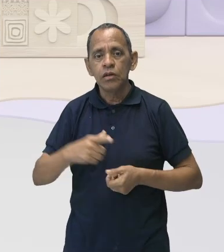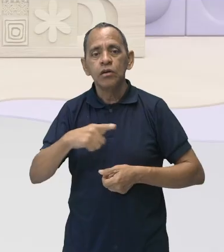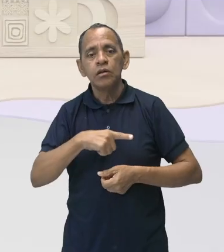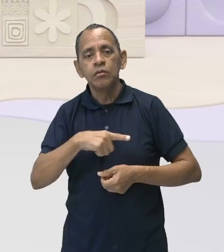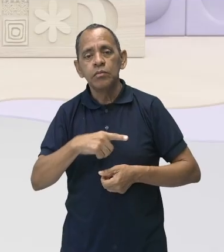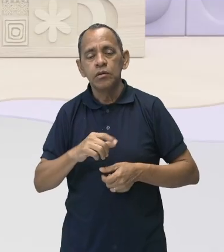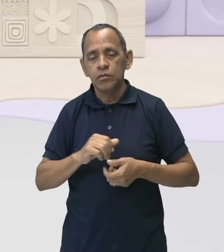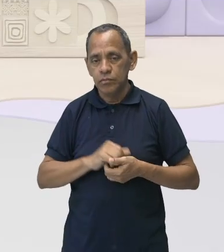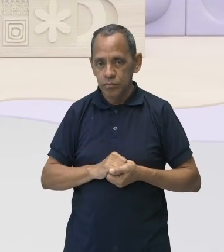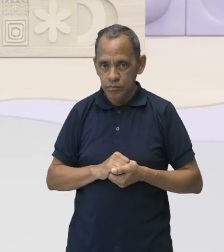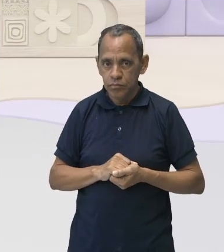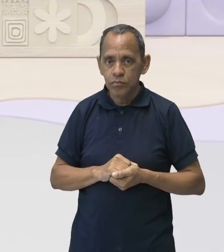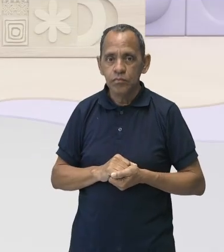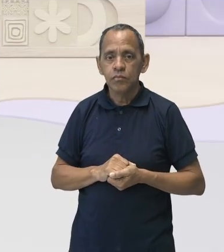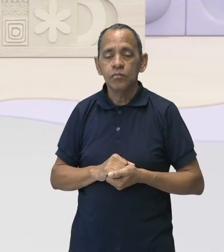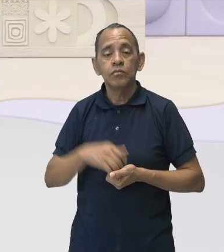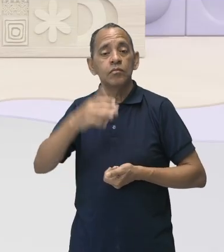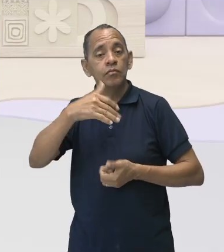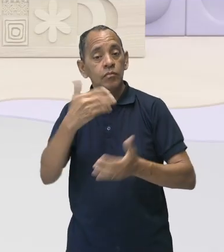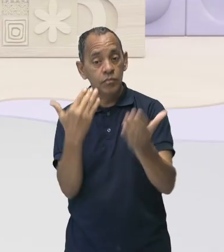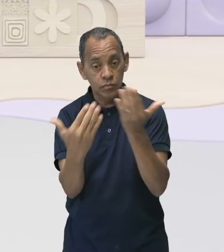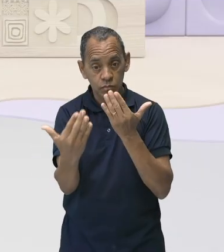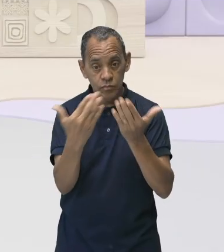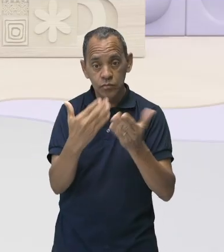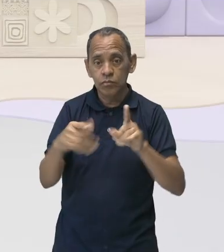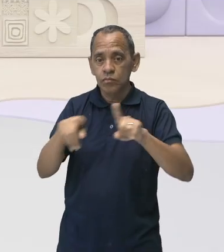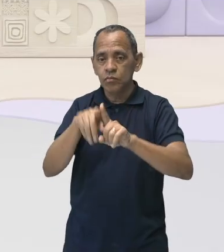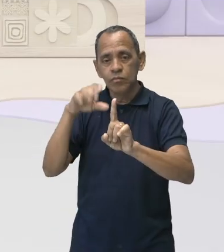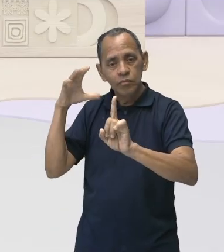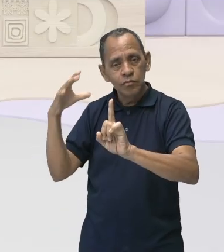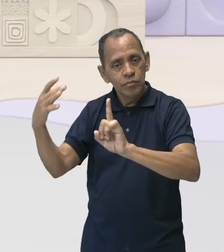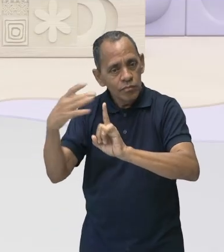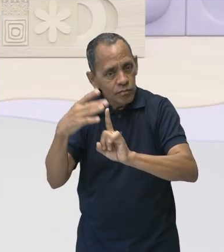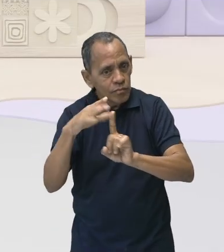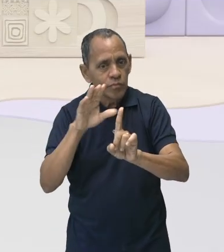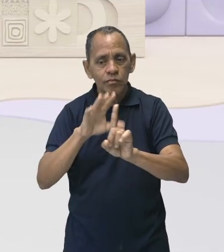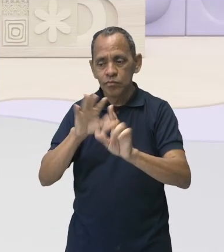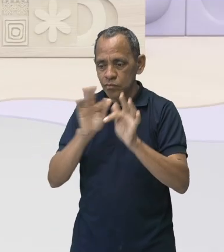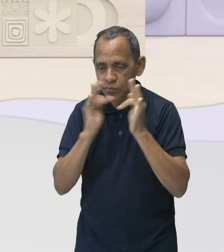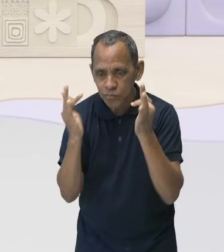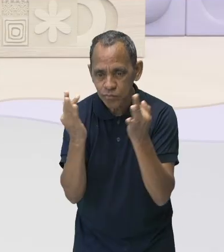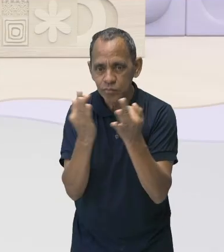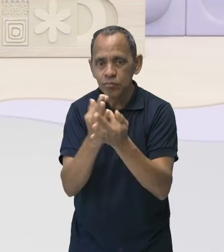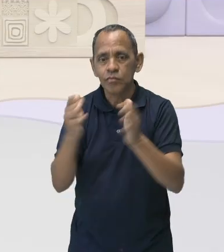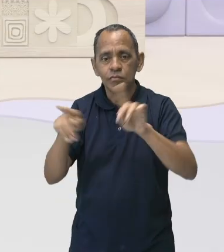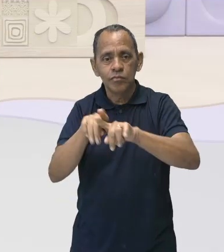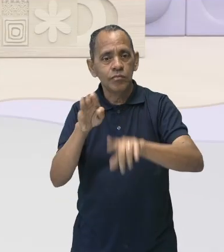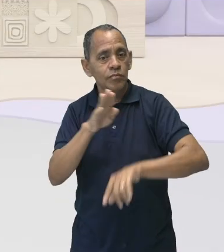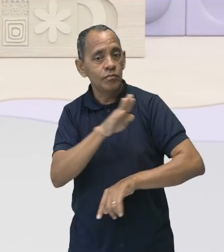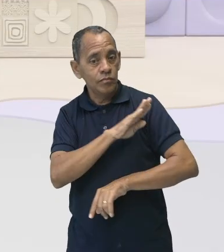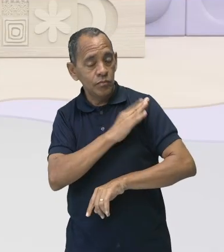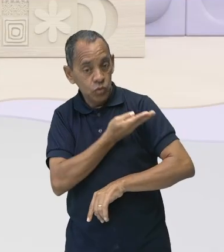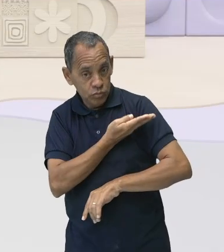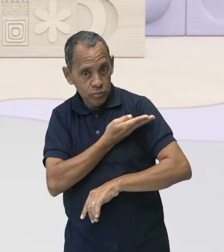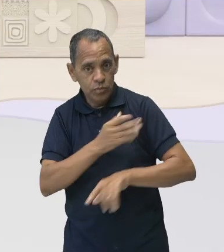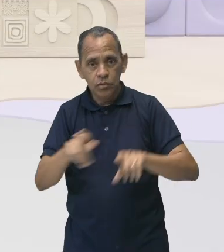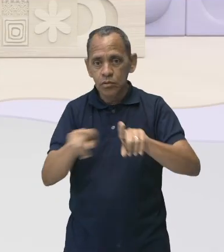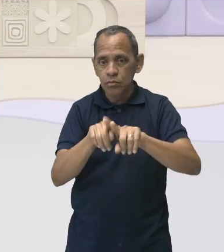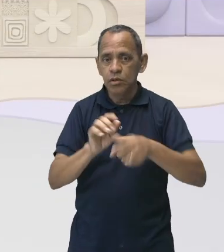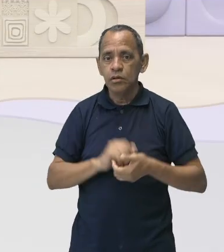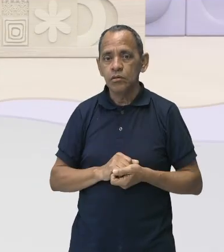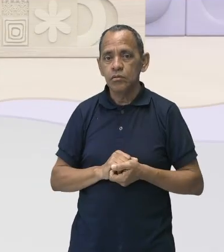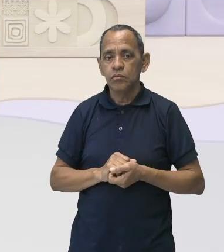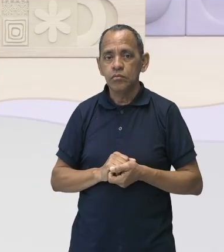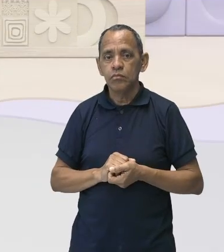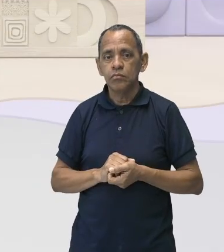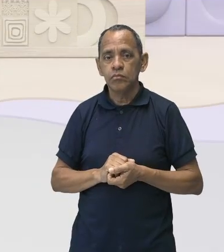a dimensão psicológica, vimos as influências familiares do projeto de vida, mas vimos, acima de tudo,